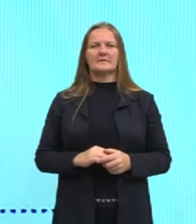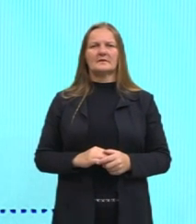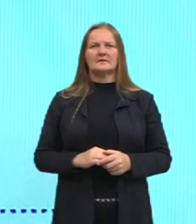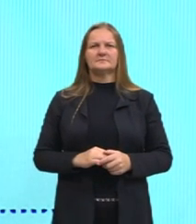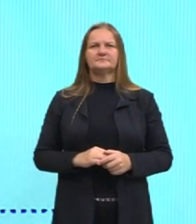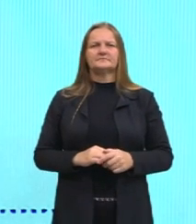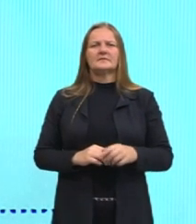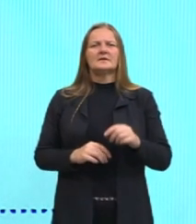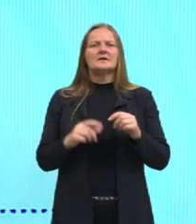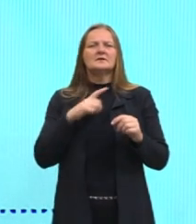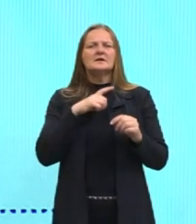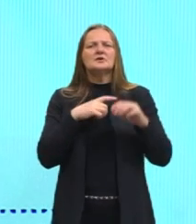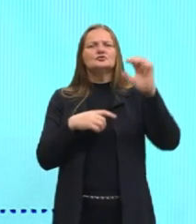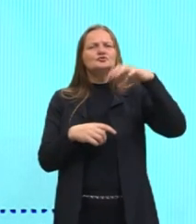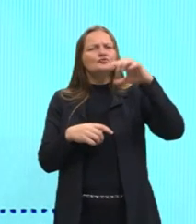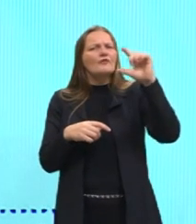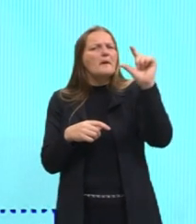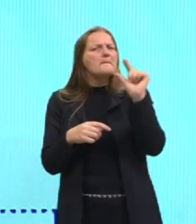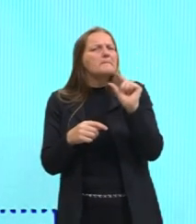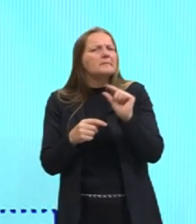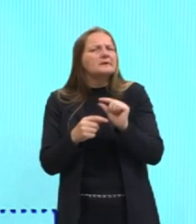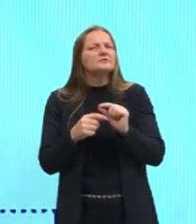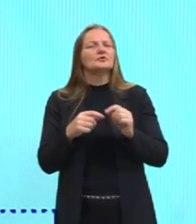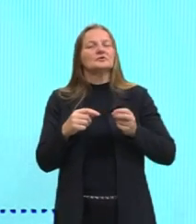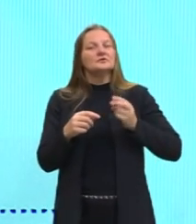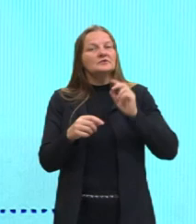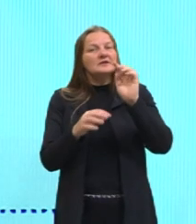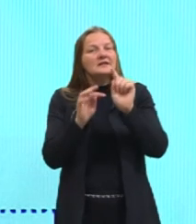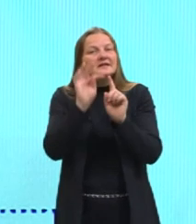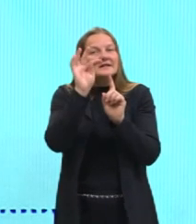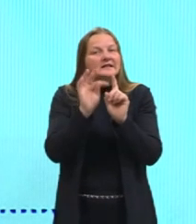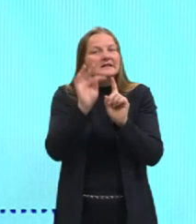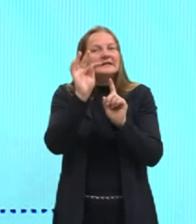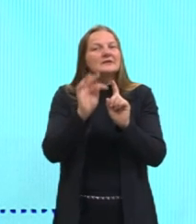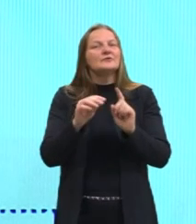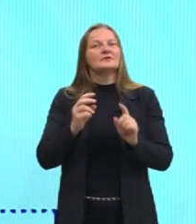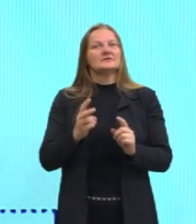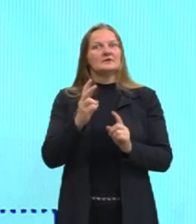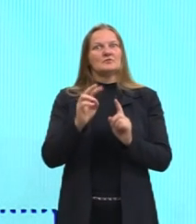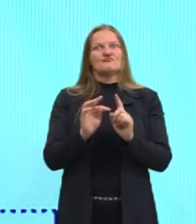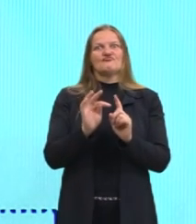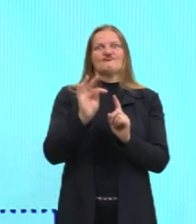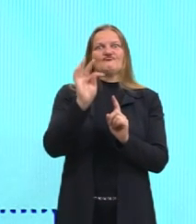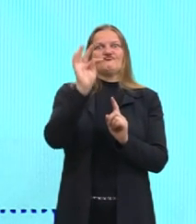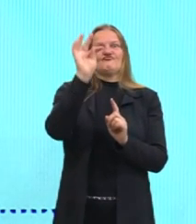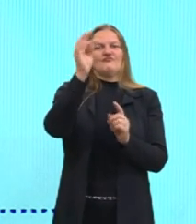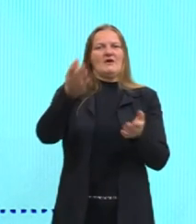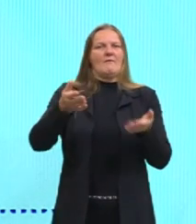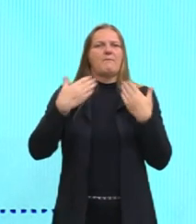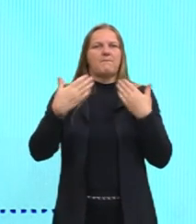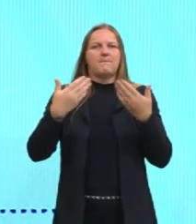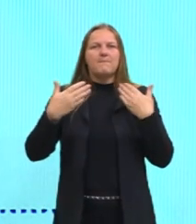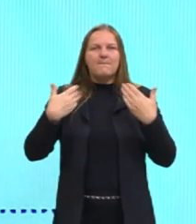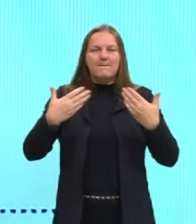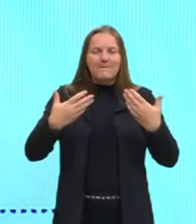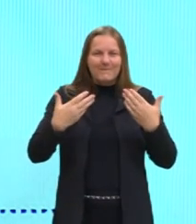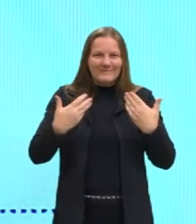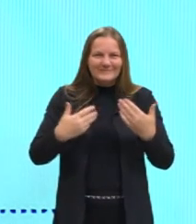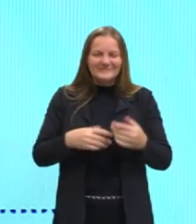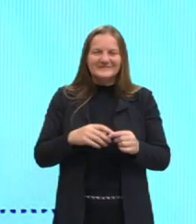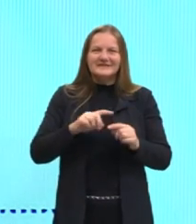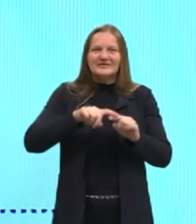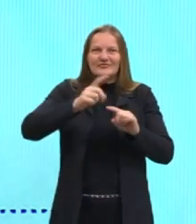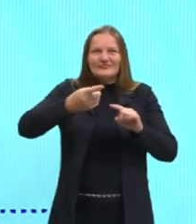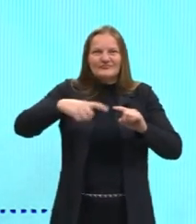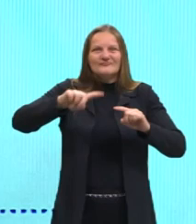o inverno pouco menos chuvoso mas o a temperatura sempre alta né uma temperatura é sempre alta ali tem uma